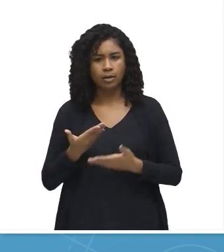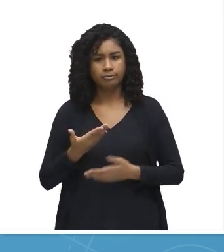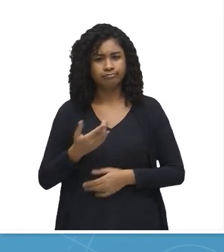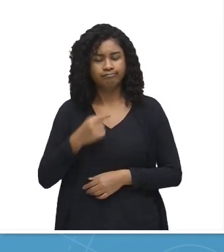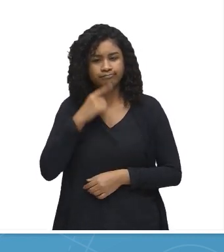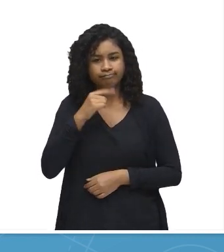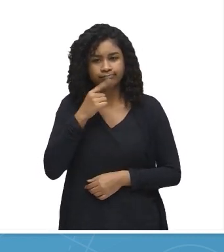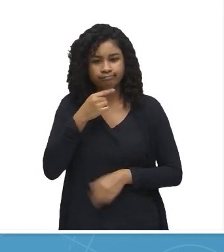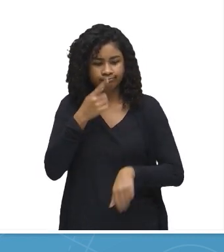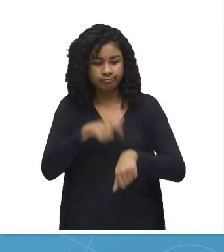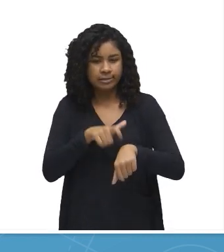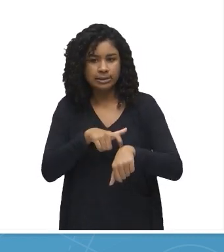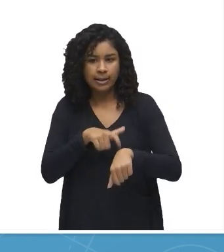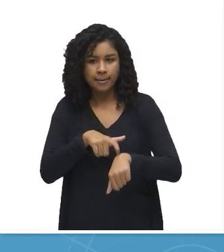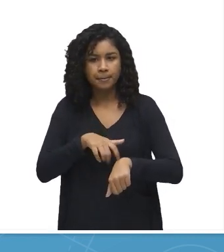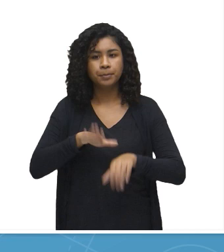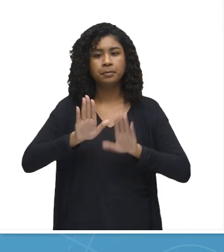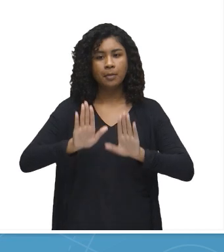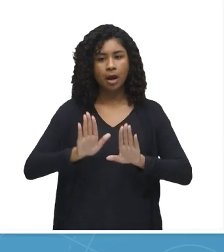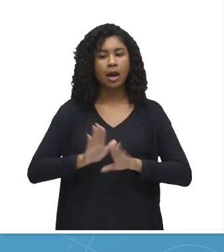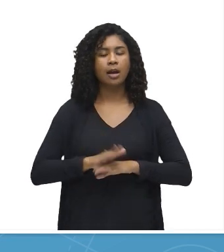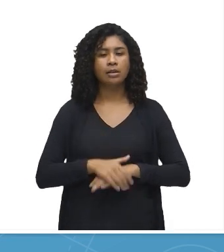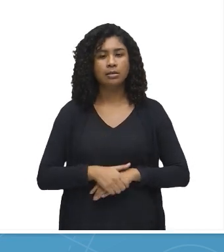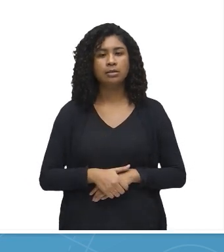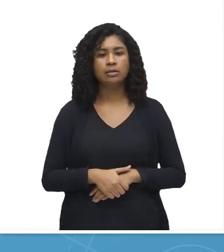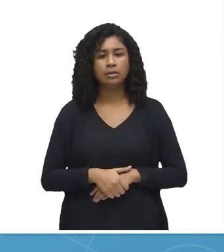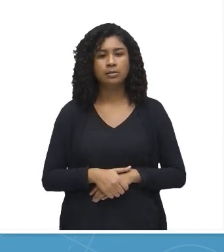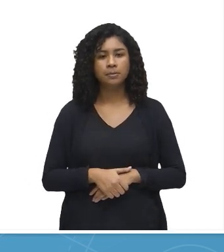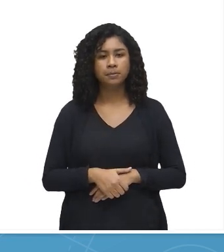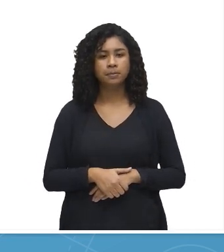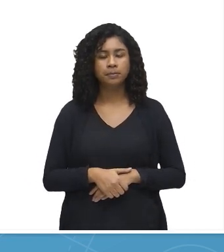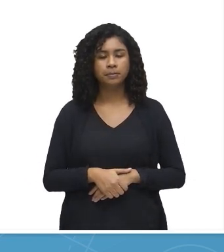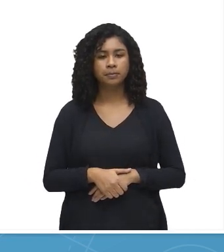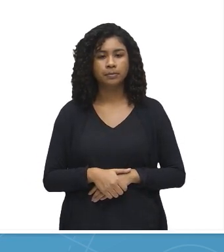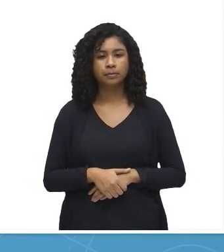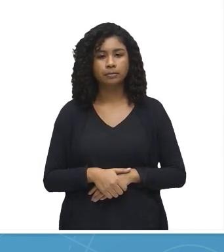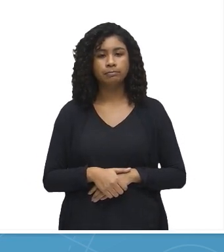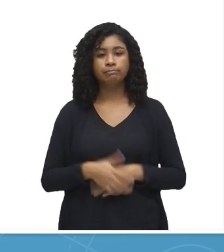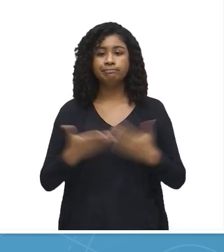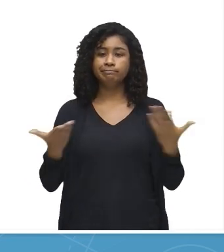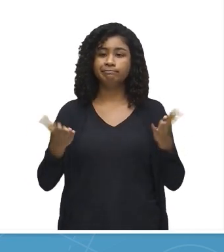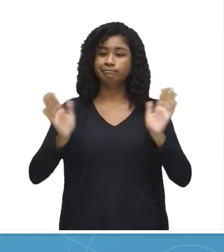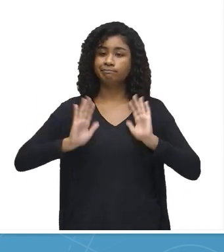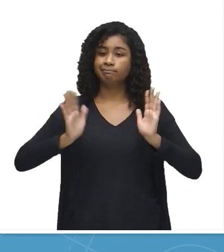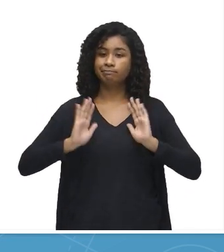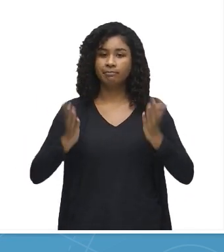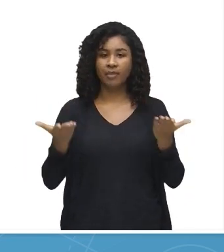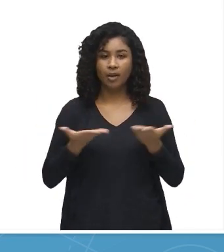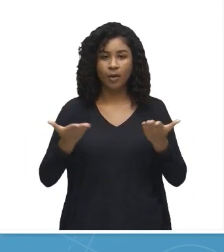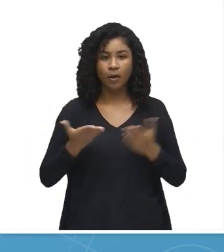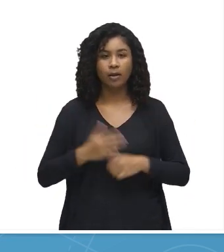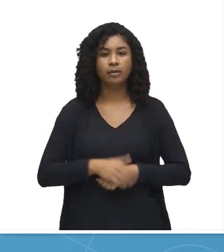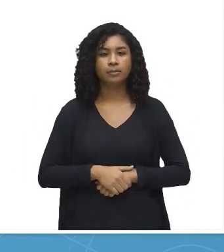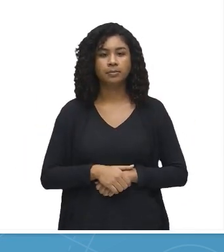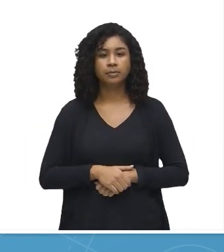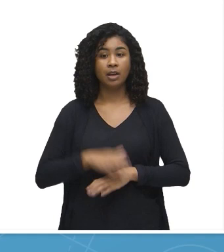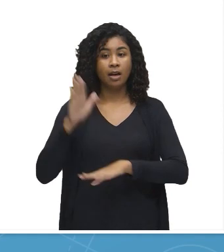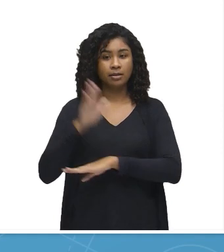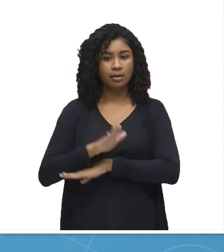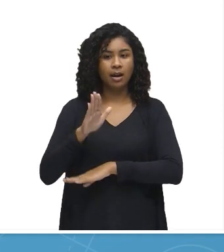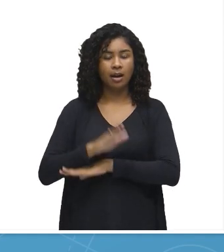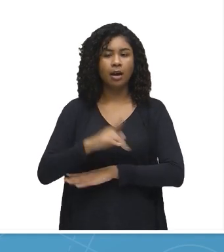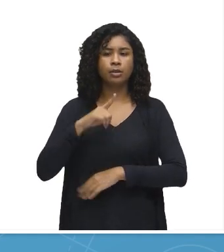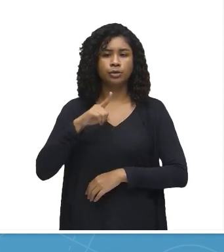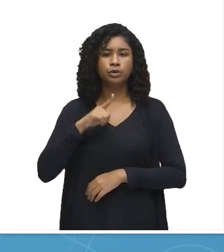passo em função do nosso tempo, tá? Então, pessoal, a gente se despede por aqui. À tarde nós teremos a reprise